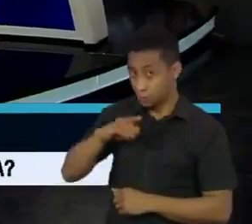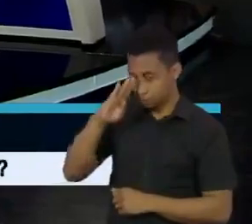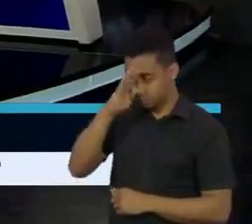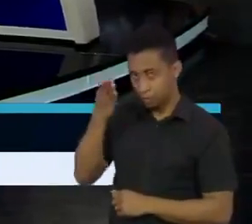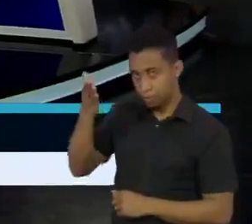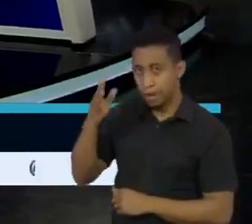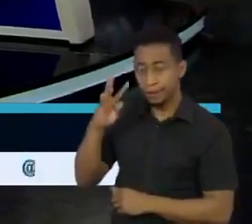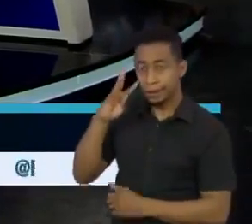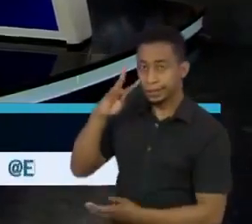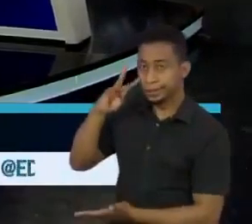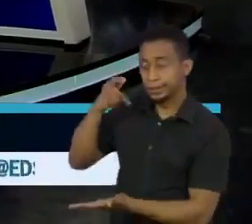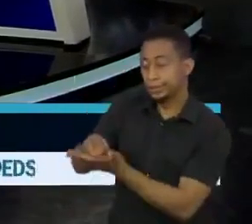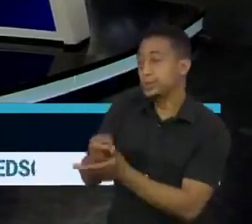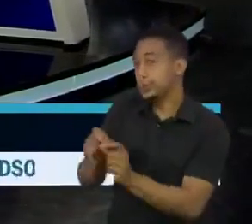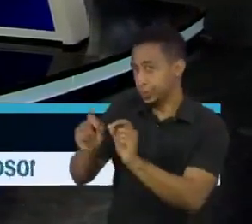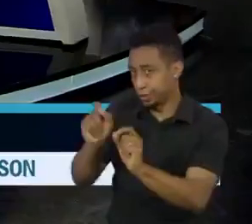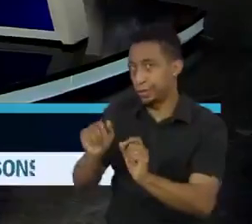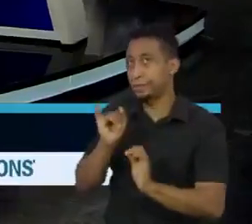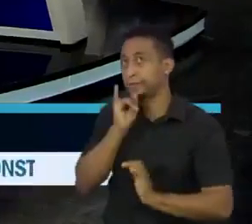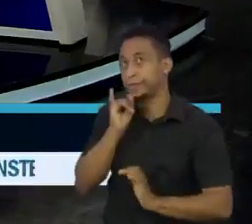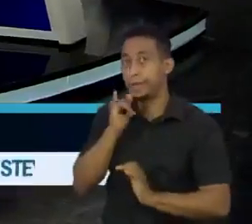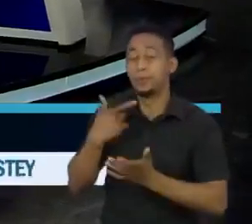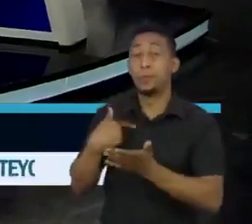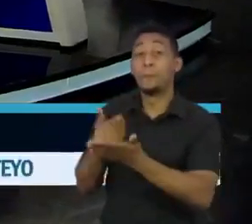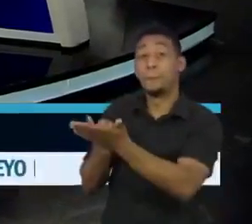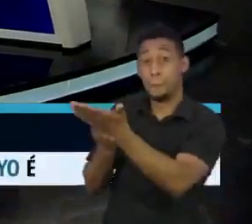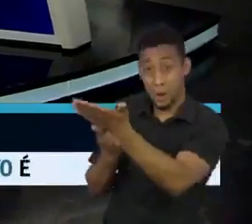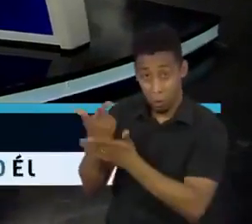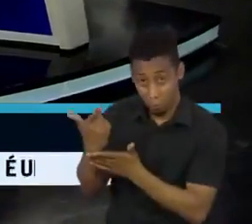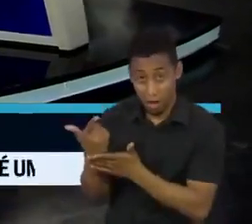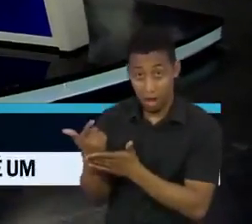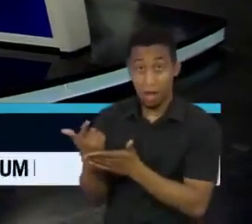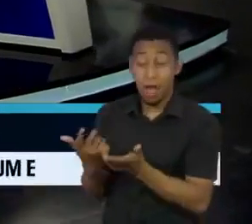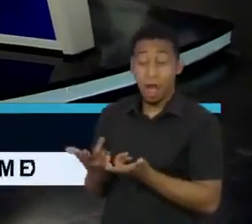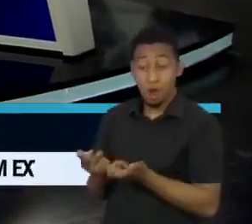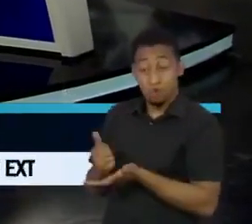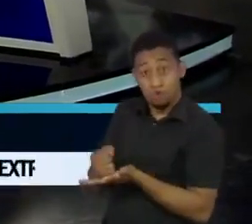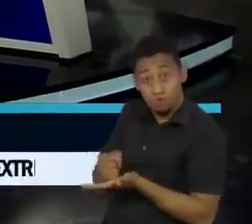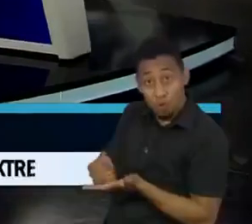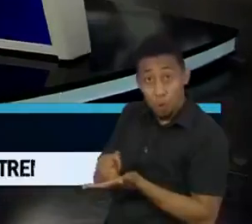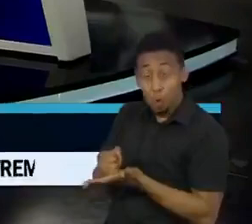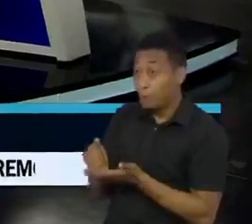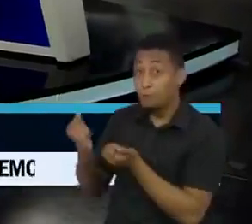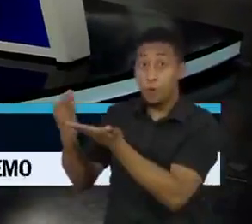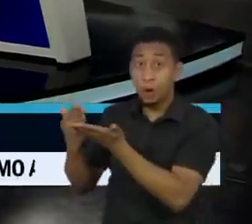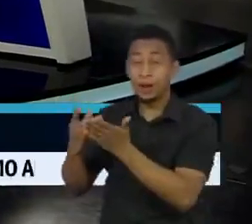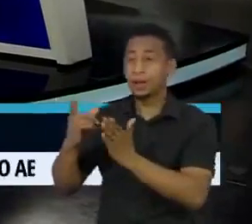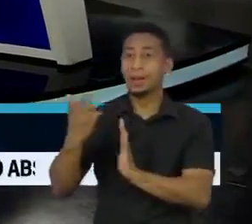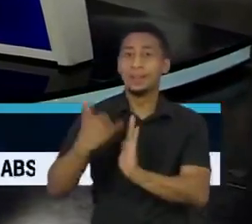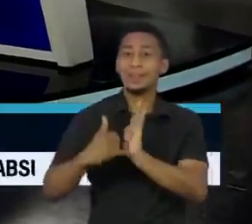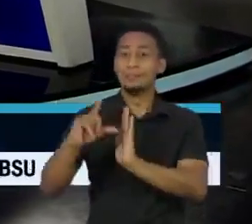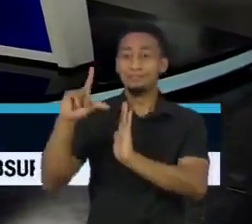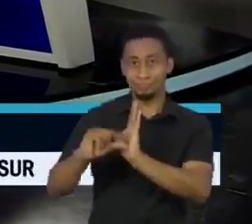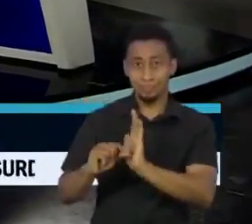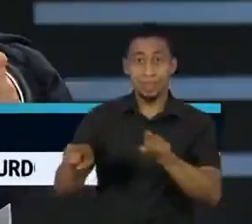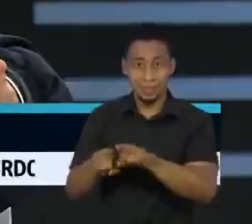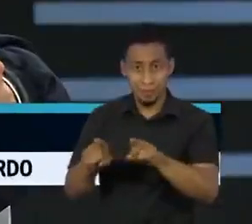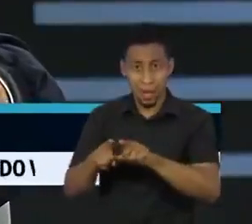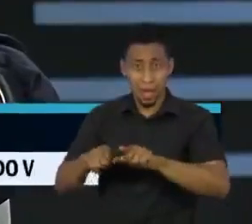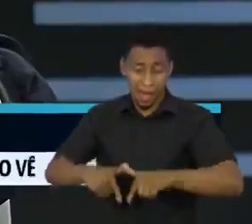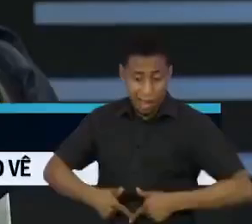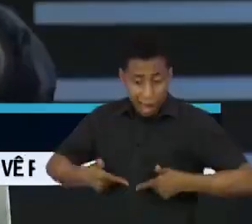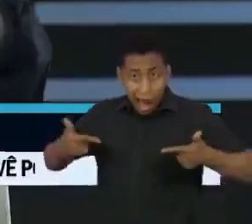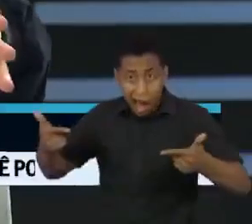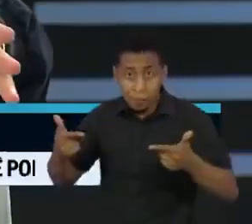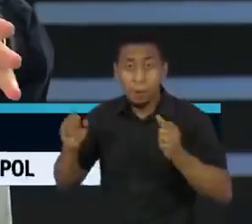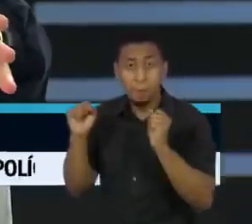por exemplo, ele baixou tarifa de importação de jogos eletrônicos e de armas. Nessa canetada, o presidente perdeu, em termos